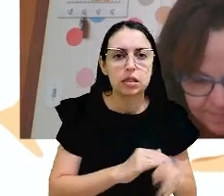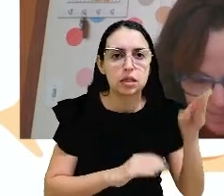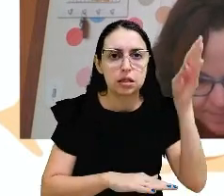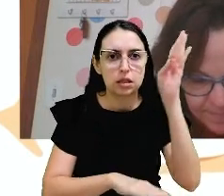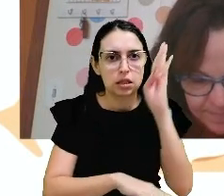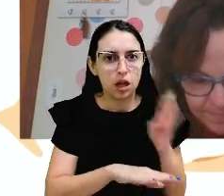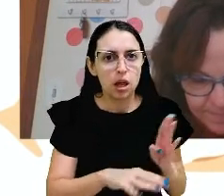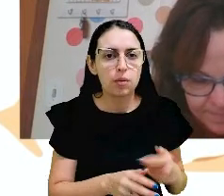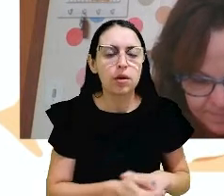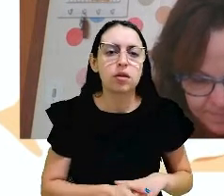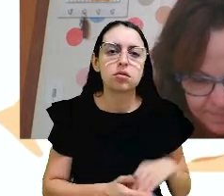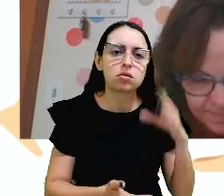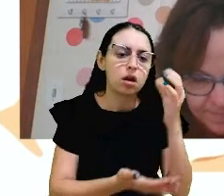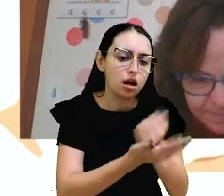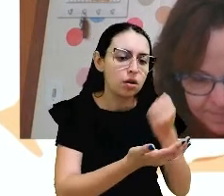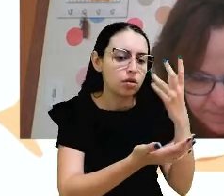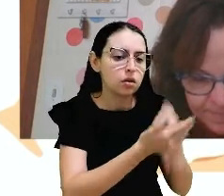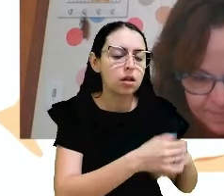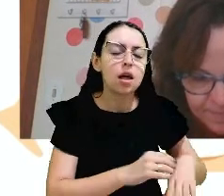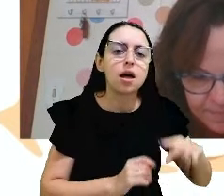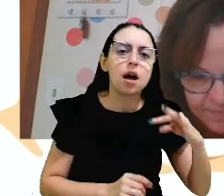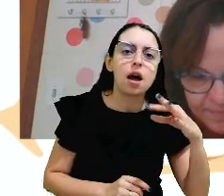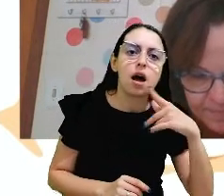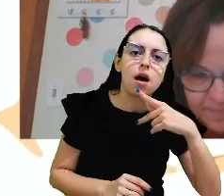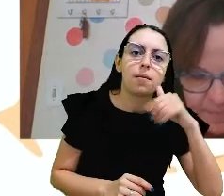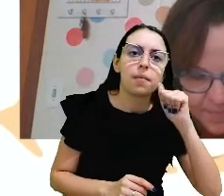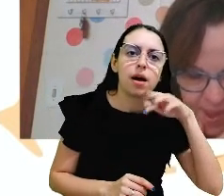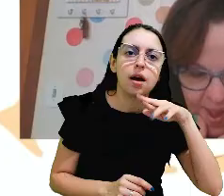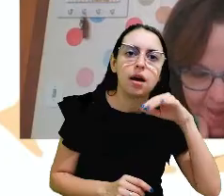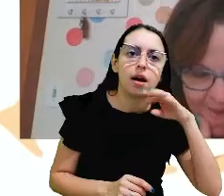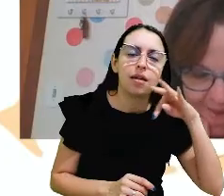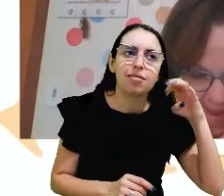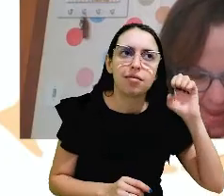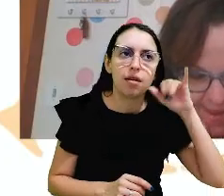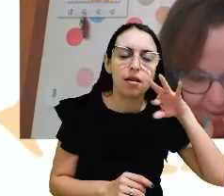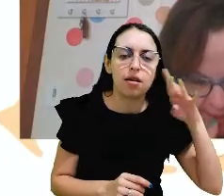para registrar o ofício de parteira tradicional como patrimônio